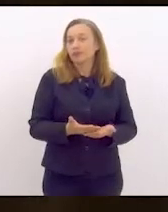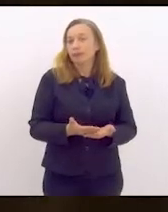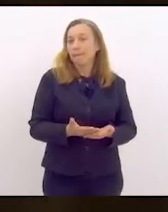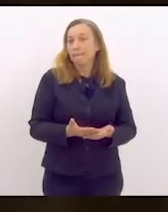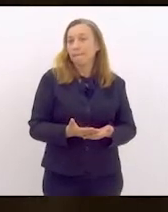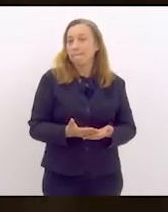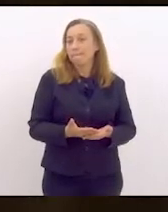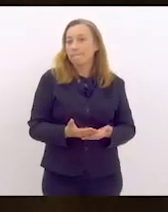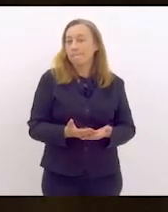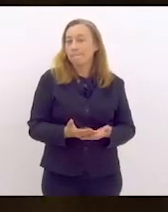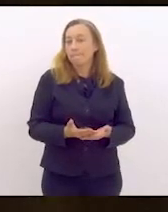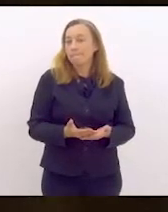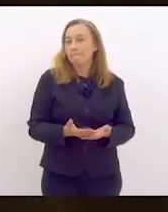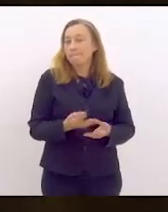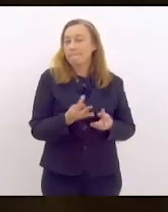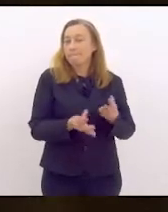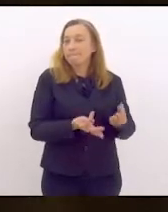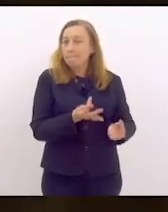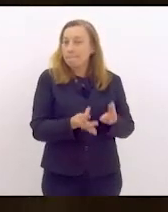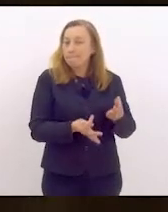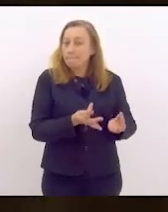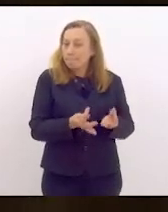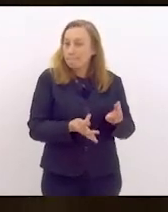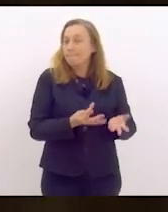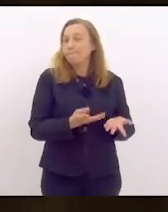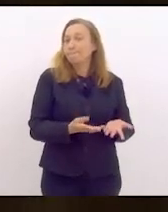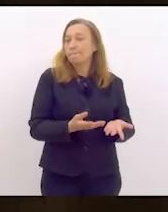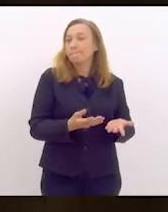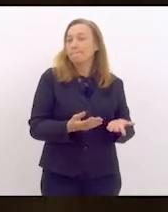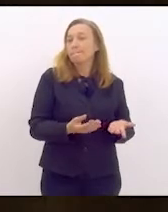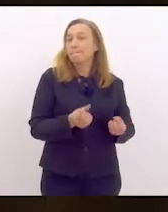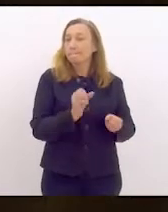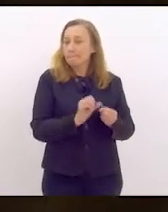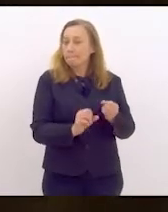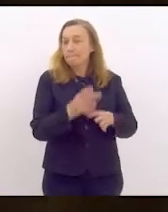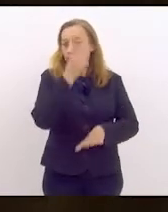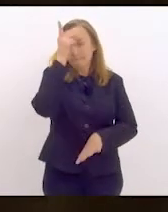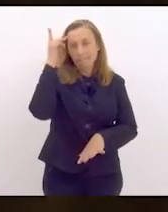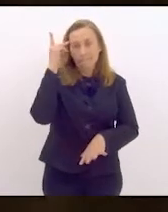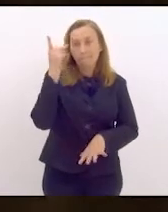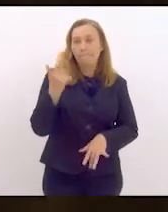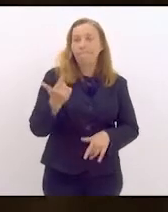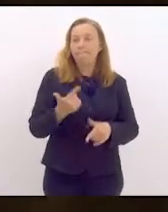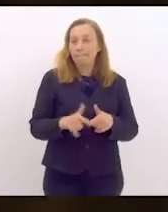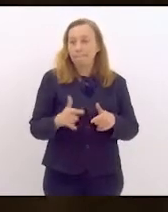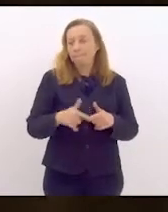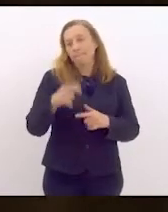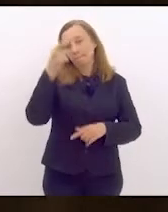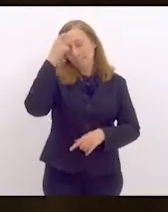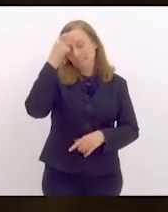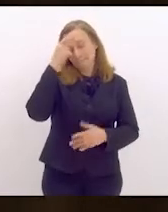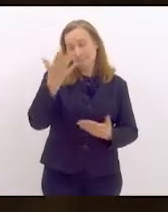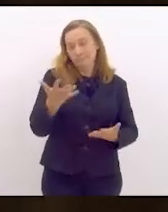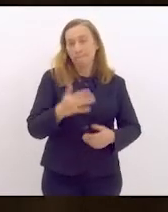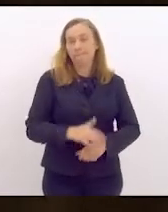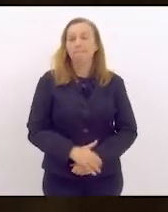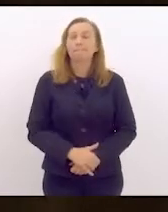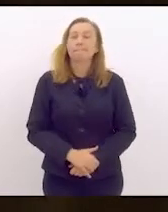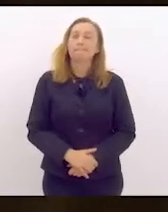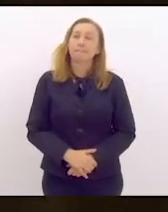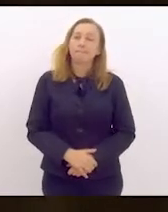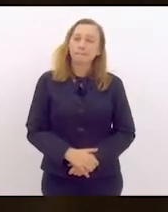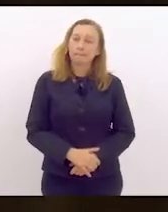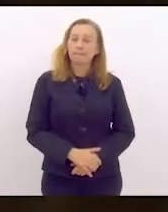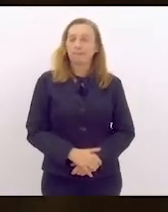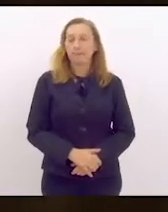No tratamento a ser realizado com as pessoas exatamente que dependesse